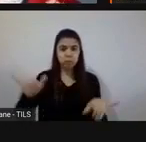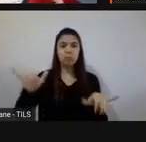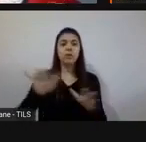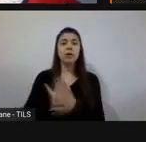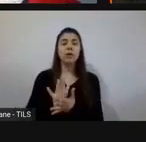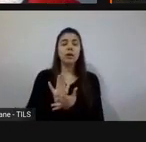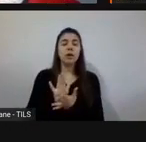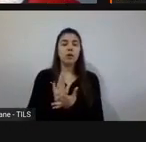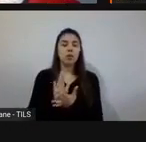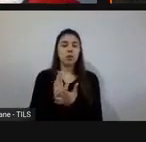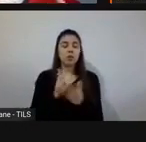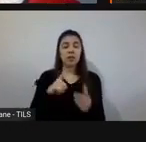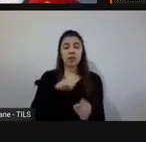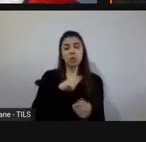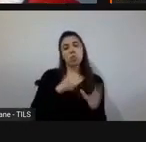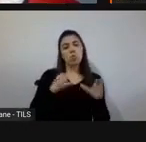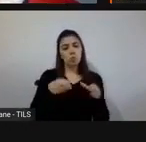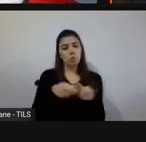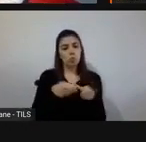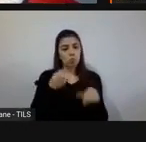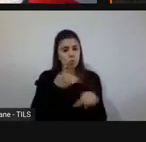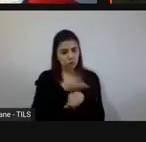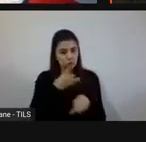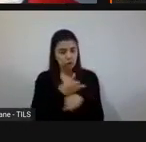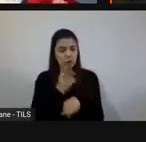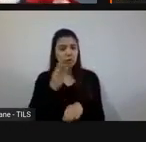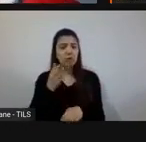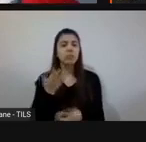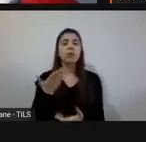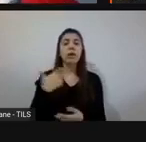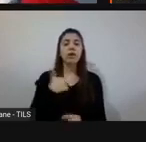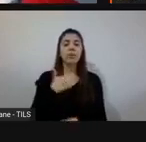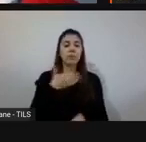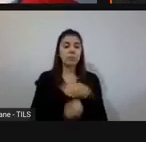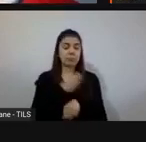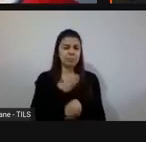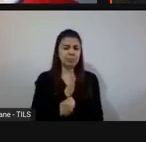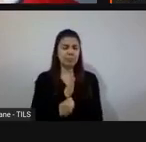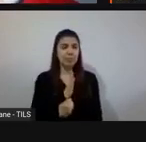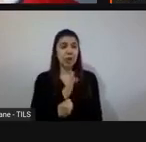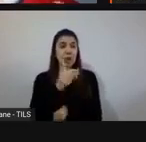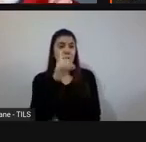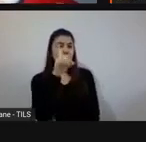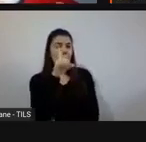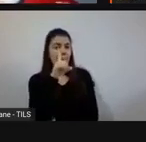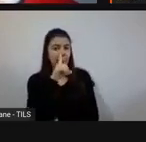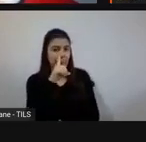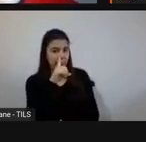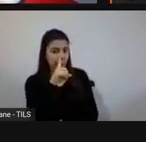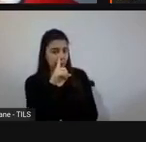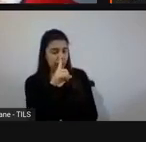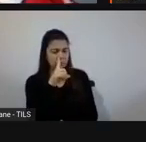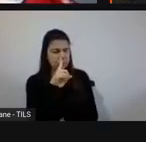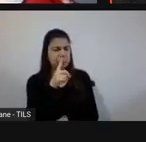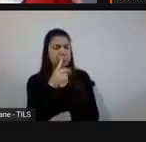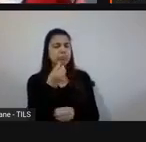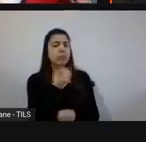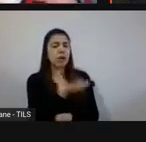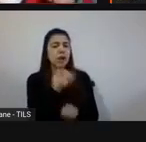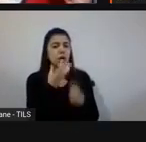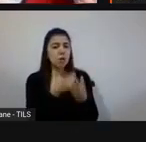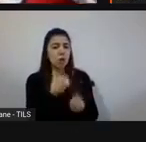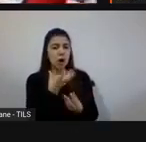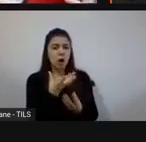alunas de um dos professores em questão. E muito, muito curioso, porque elas não,